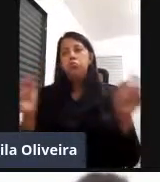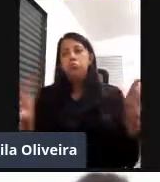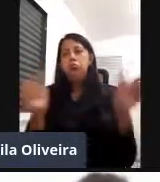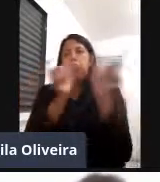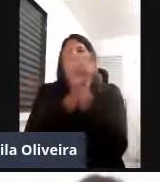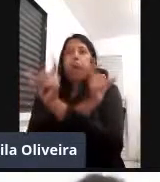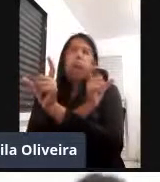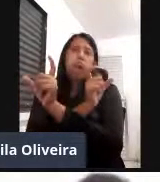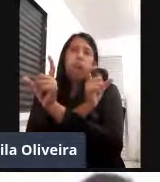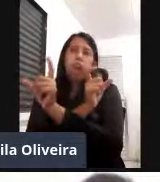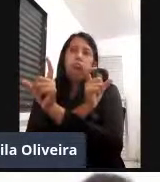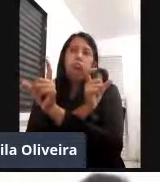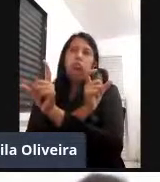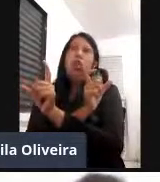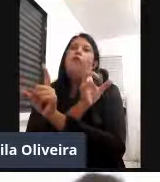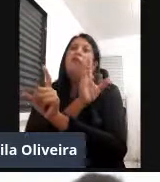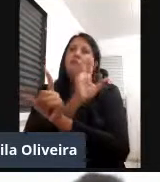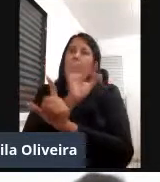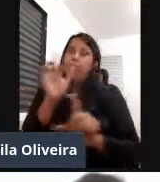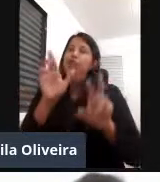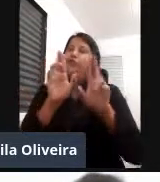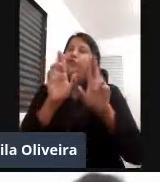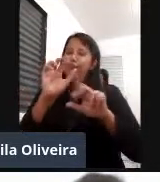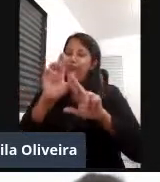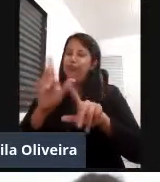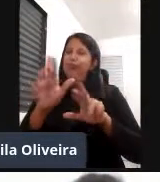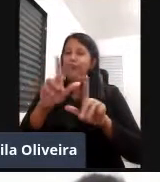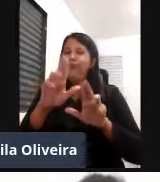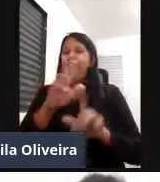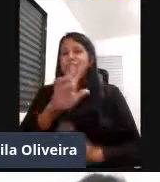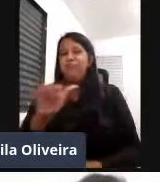Vai ser diferente? Com certeza vai ser diferente.